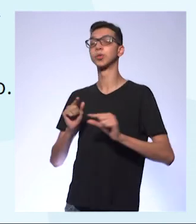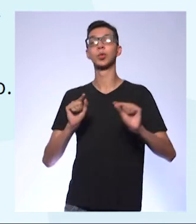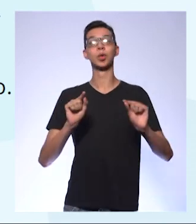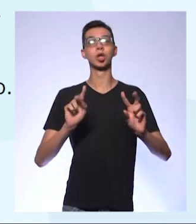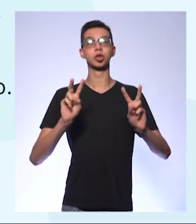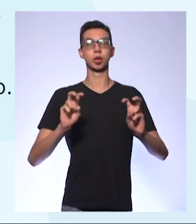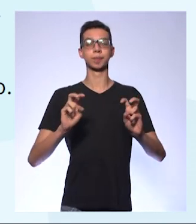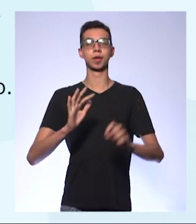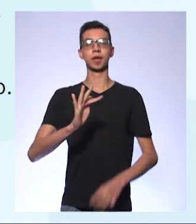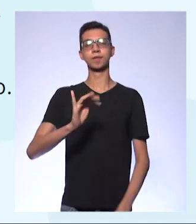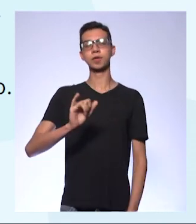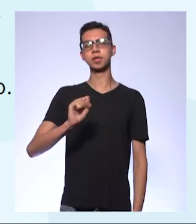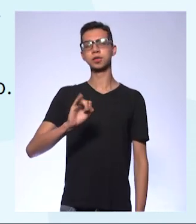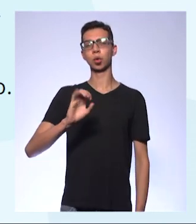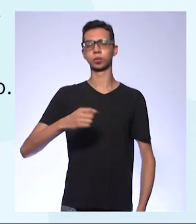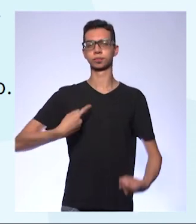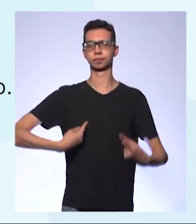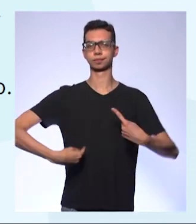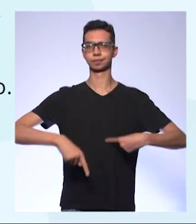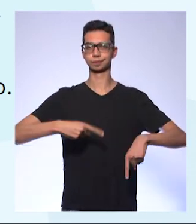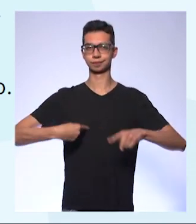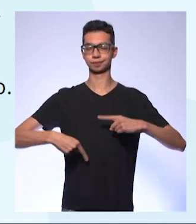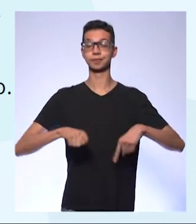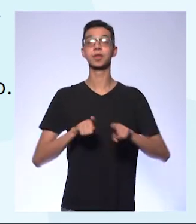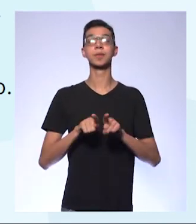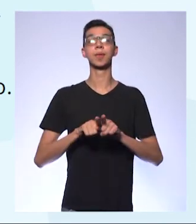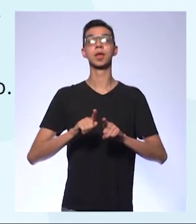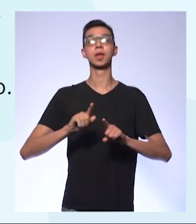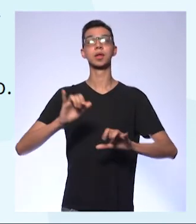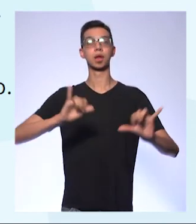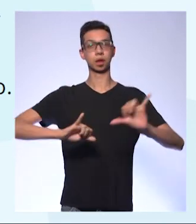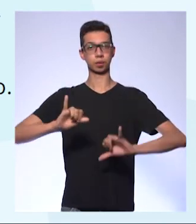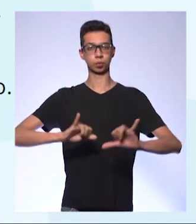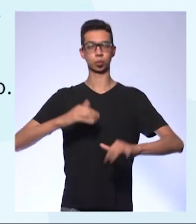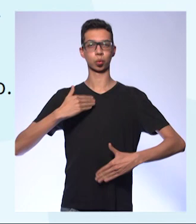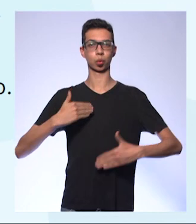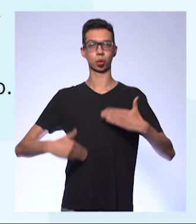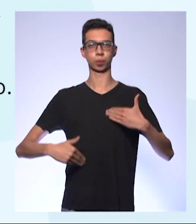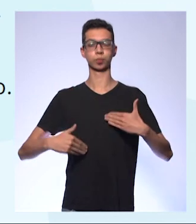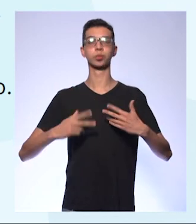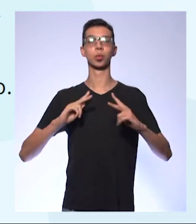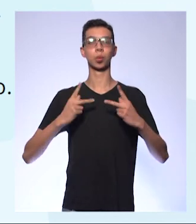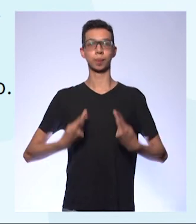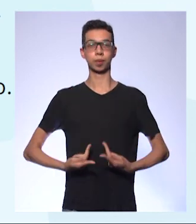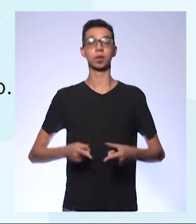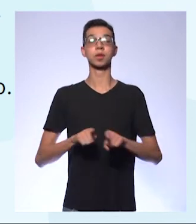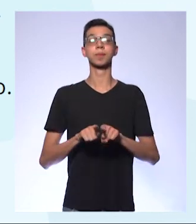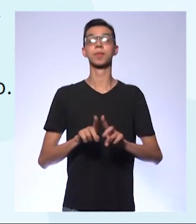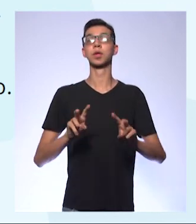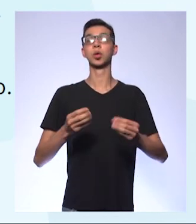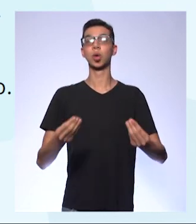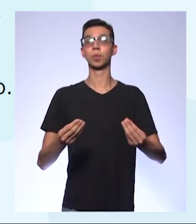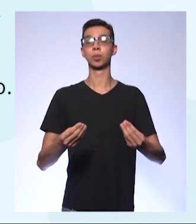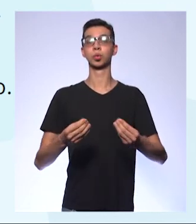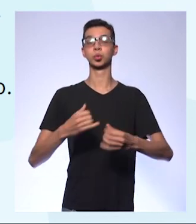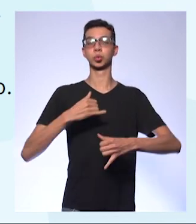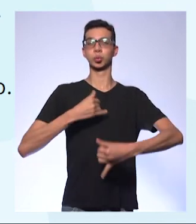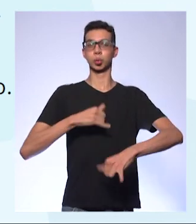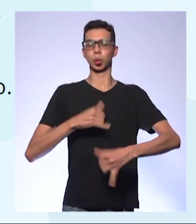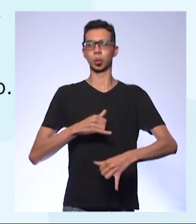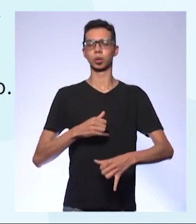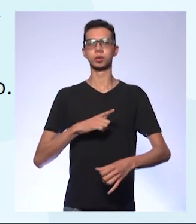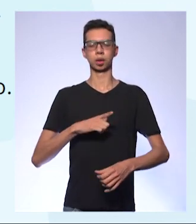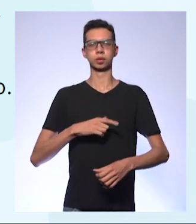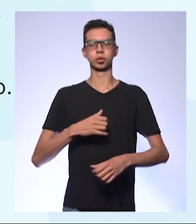e químicos do corpo humano, e para isso nós vamos comentar sobre o choque elétrico, que é essa passagem da corrente elétrica pelo corpo humano, e vamos